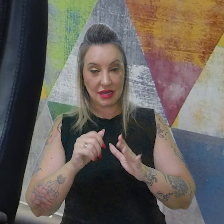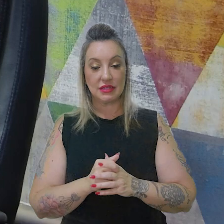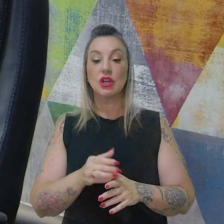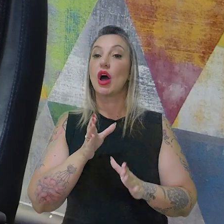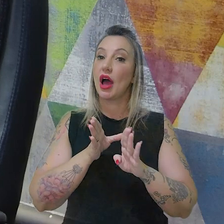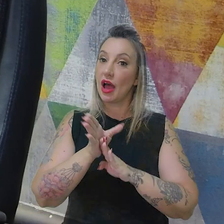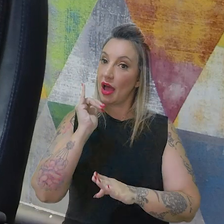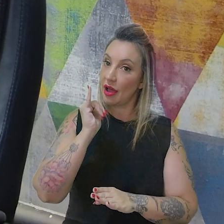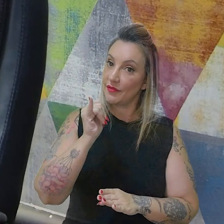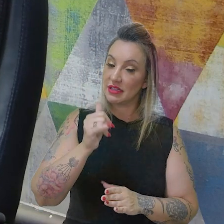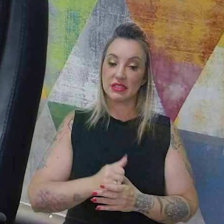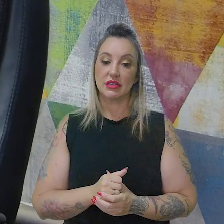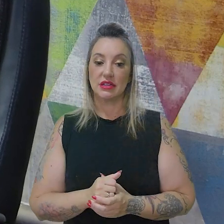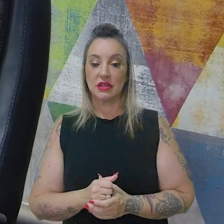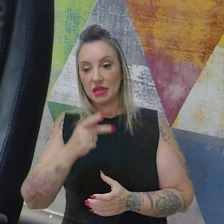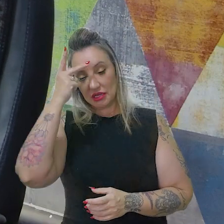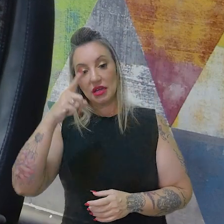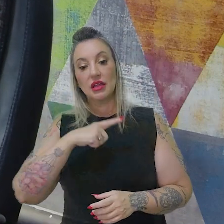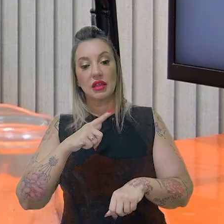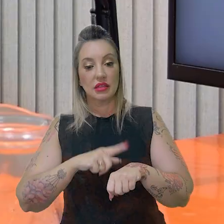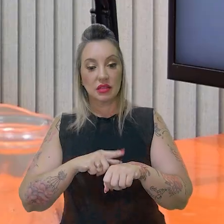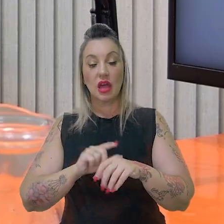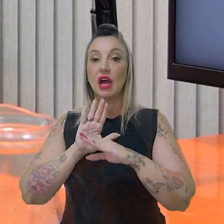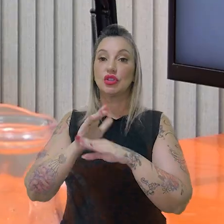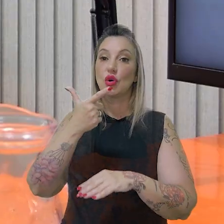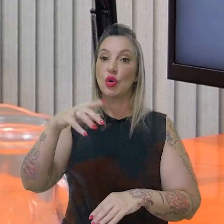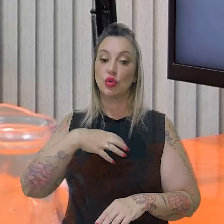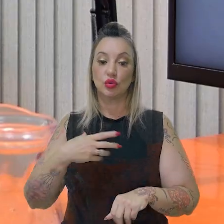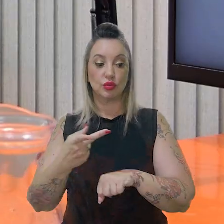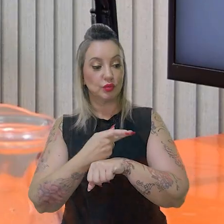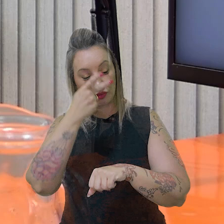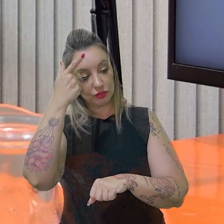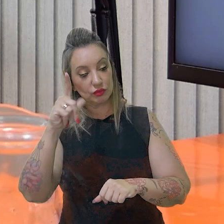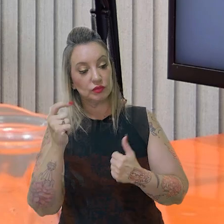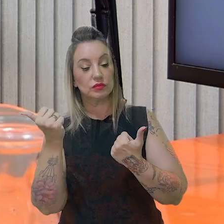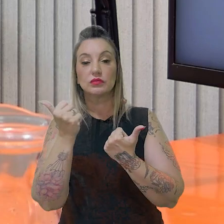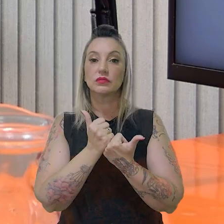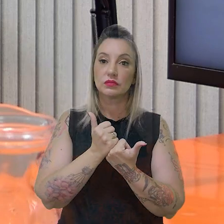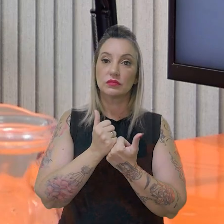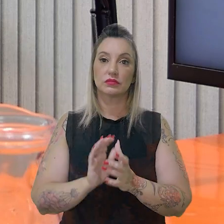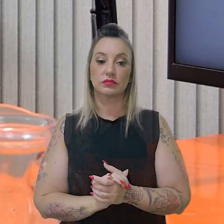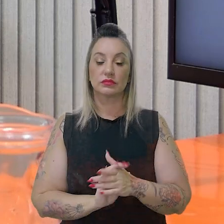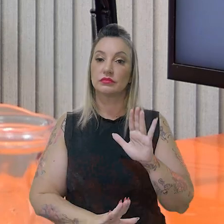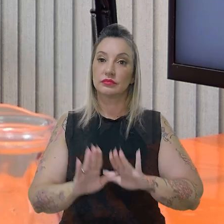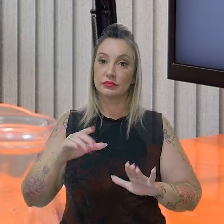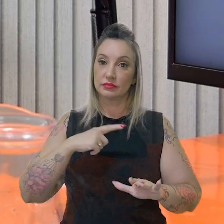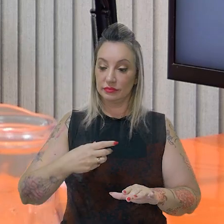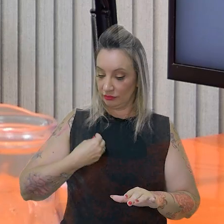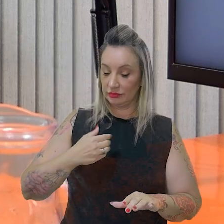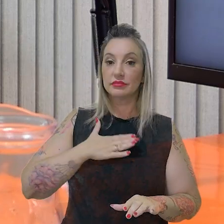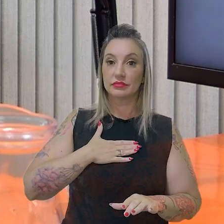avisar né Porque daí a pessoa vai ter um temp vou ajudar de outra forma vou buscar outra pessoa porque eu falei assim por mais que eu esteja aqui